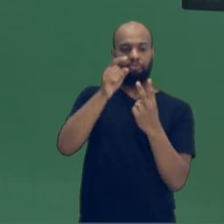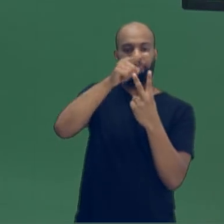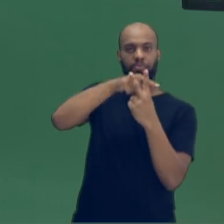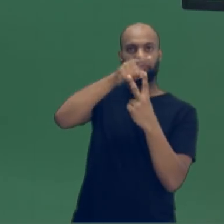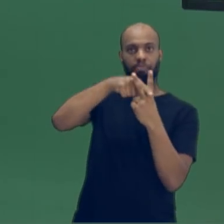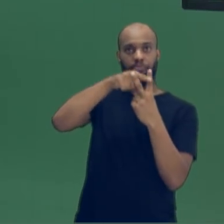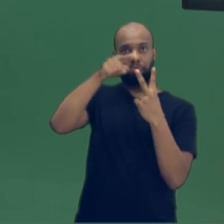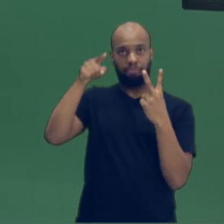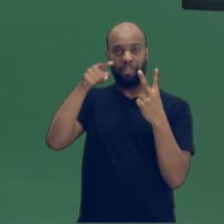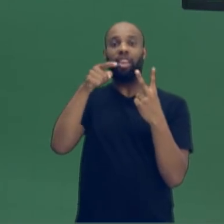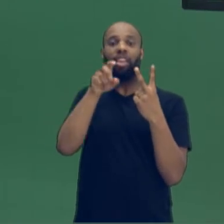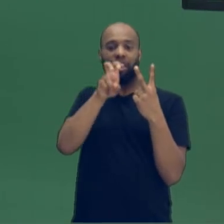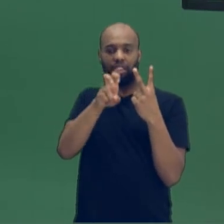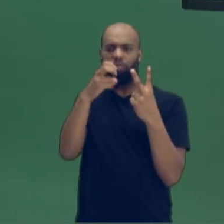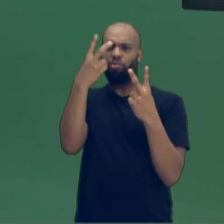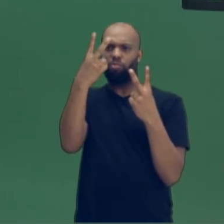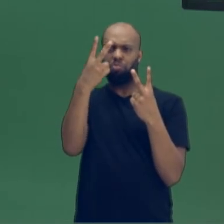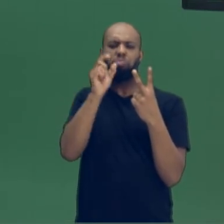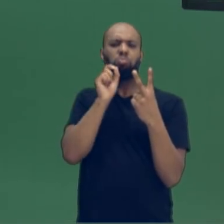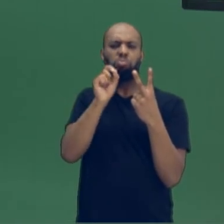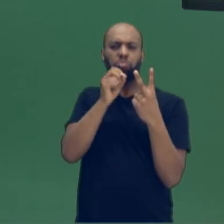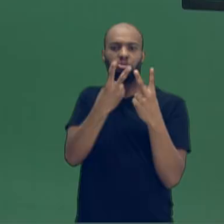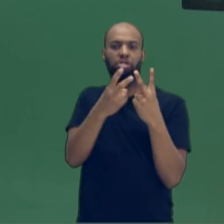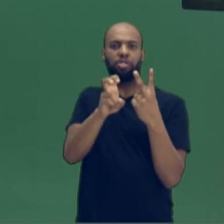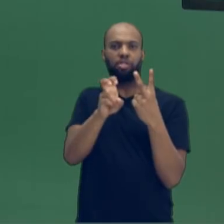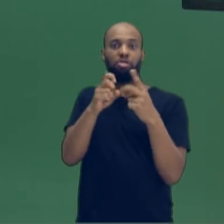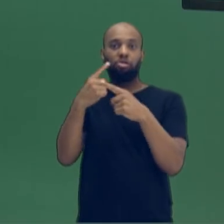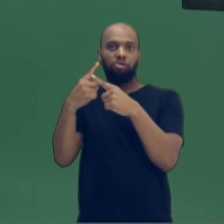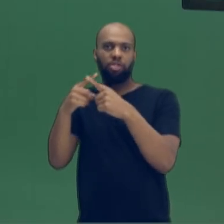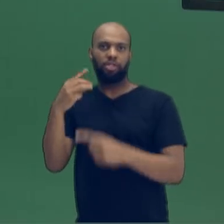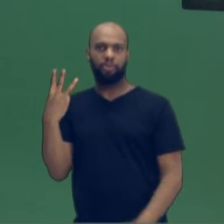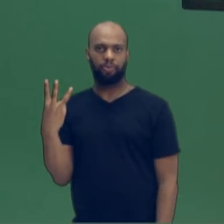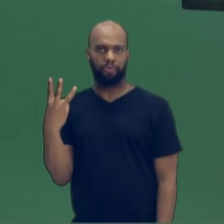quadrado, 25, vezes 3.